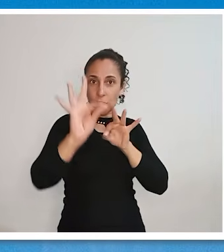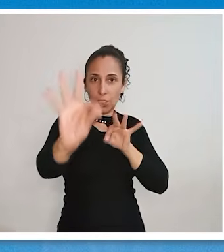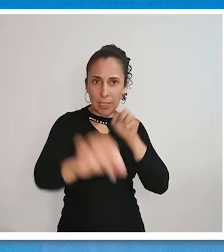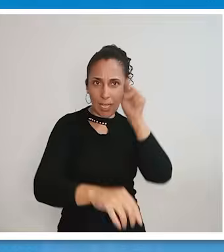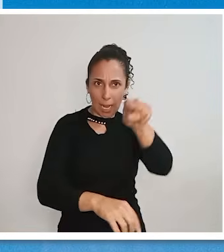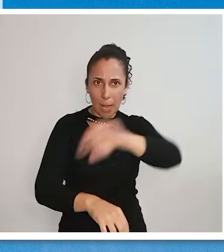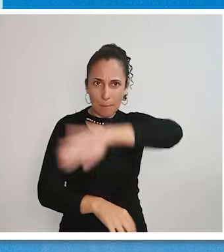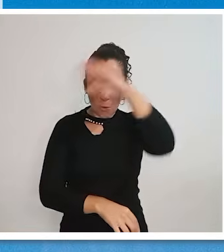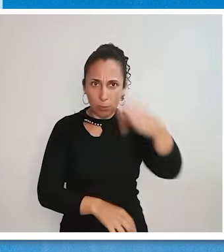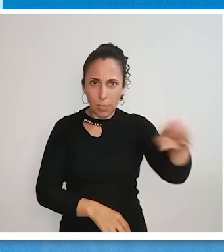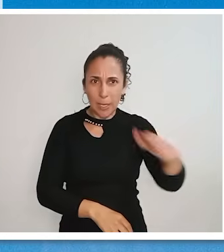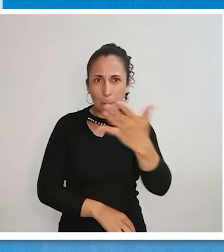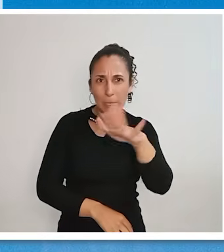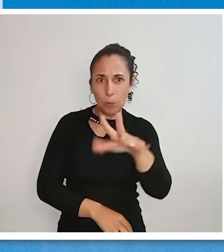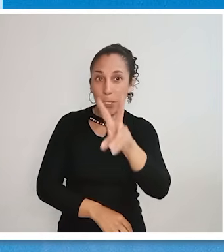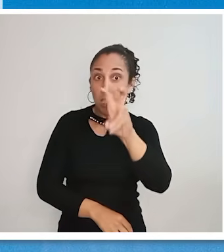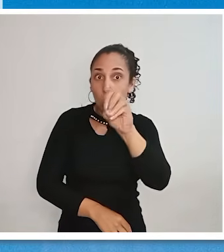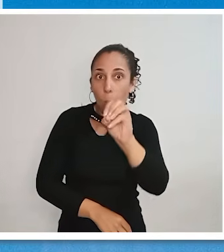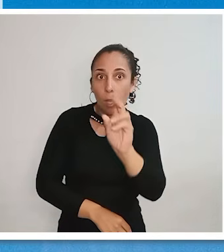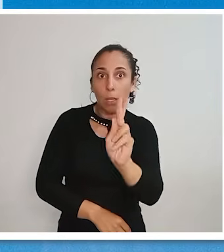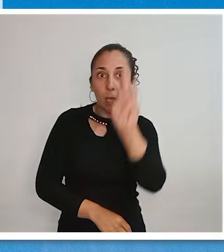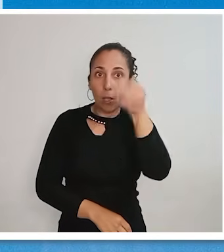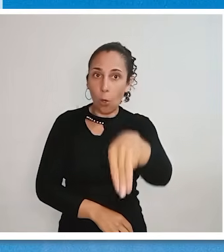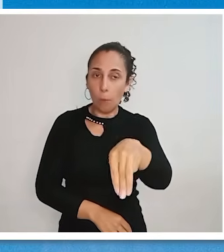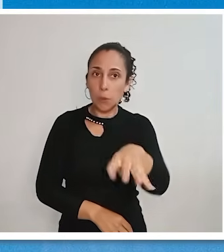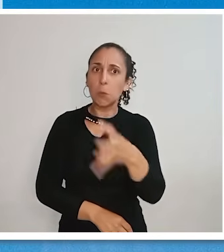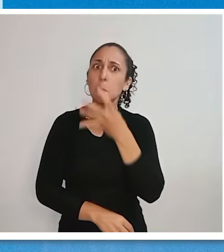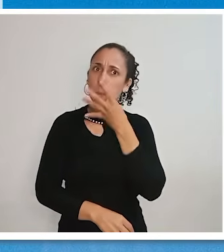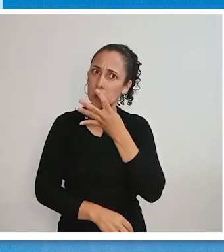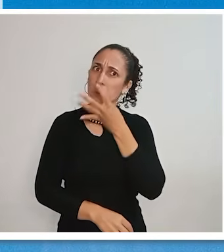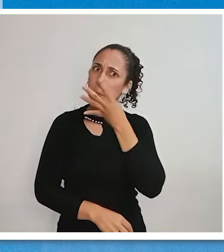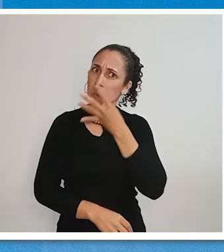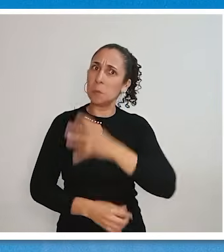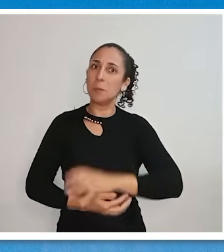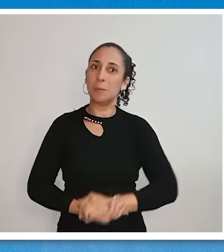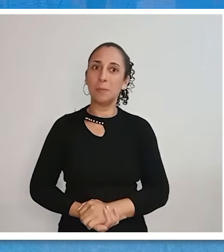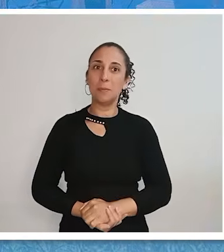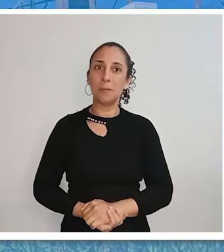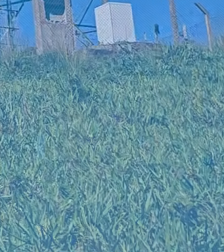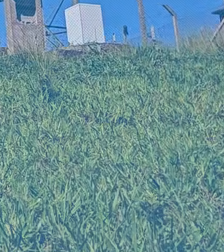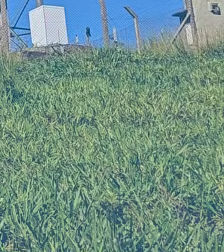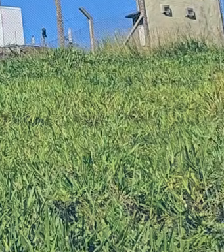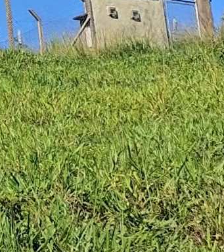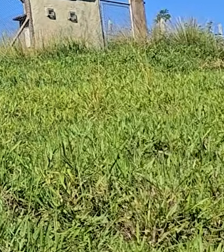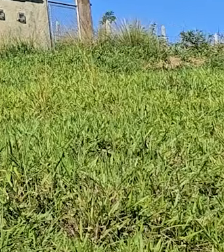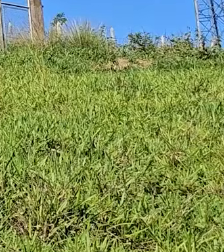linha reta dá aproximadamente 50 quilômetros. Incrível, né?